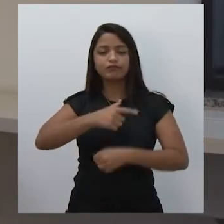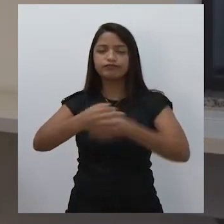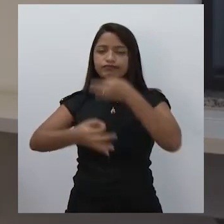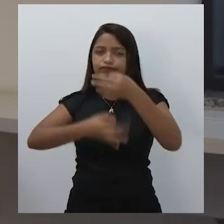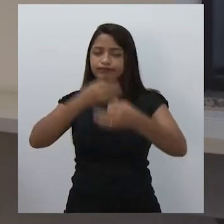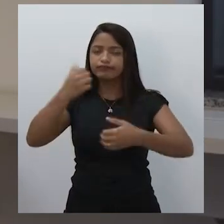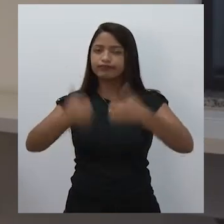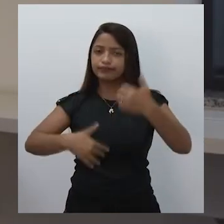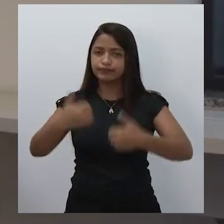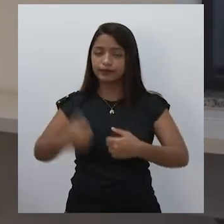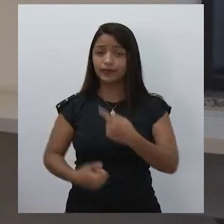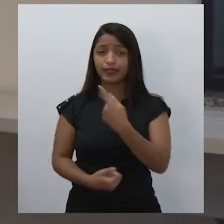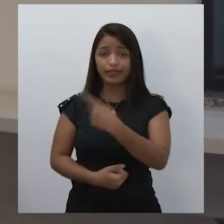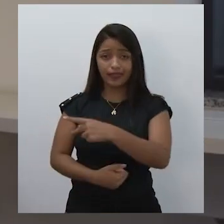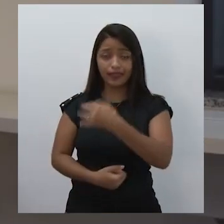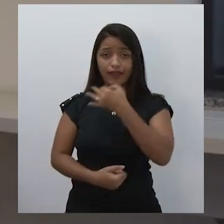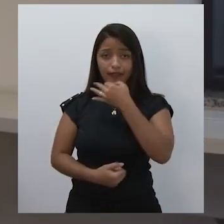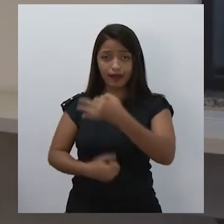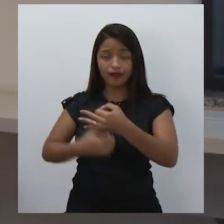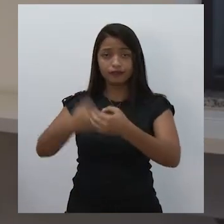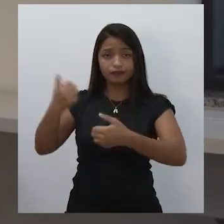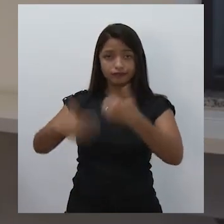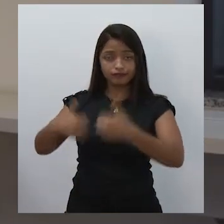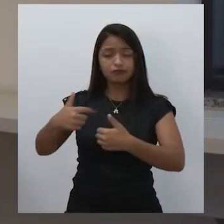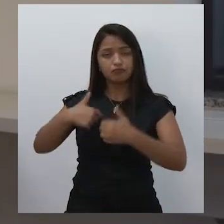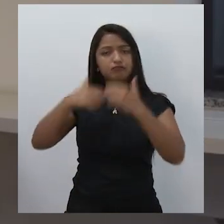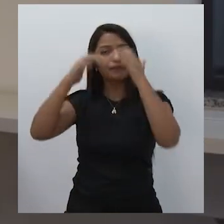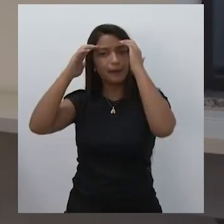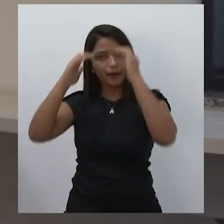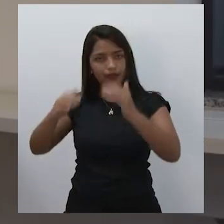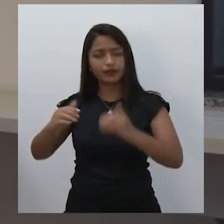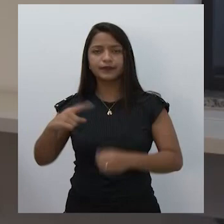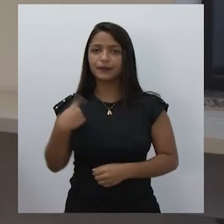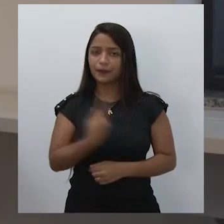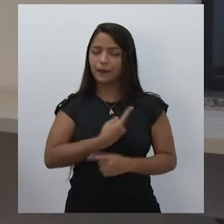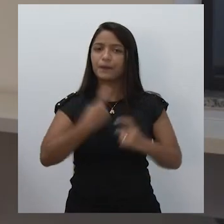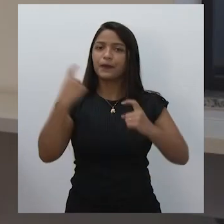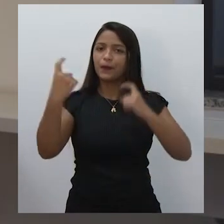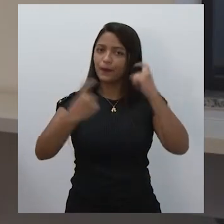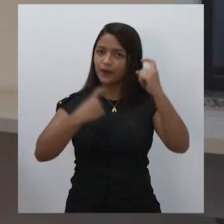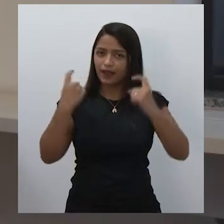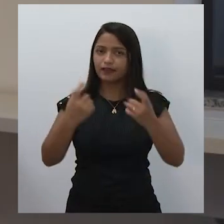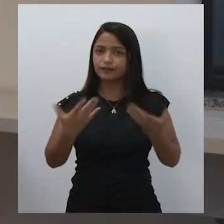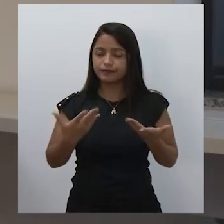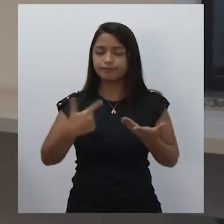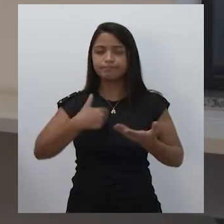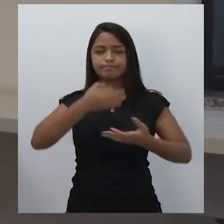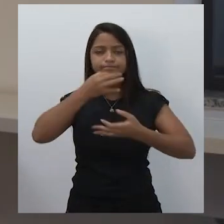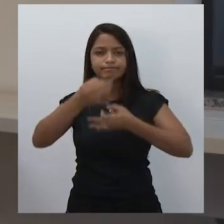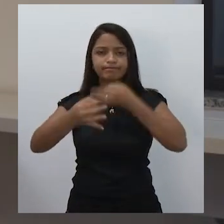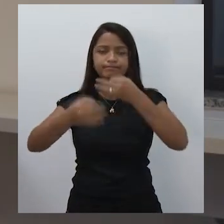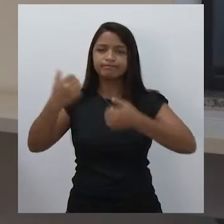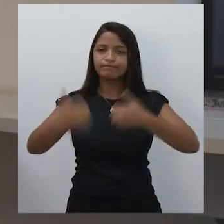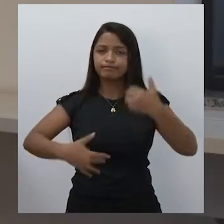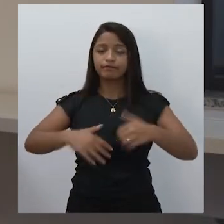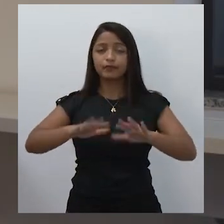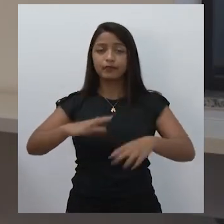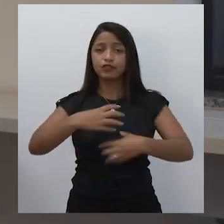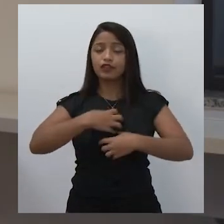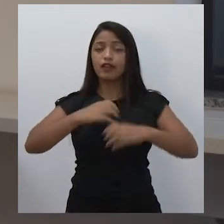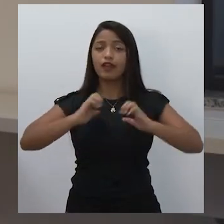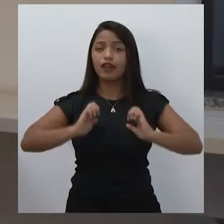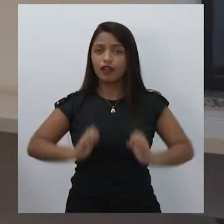respeitar também o argumento do outro. Então, toda essa preocupação de uma argumentação que seja ética, né?